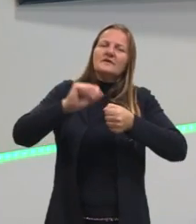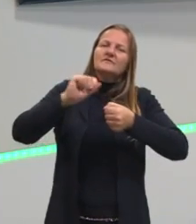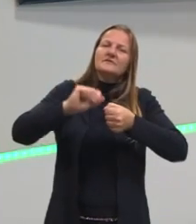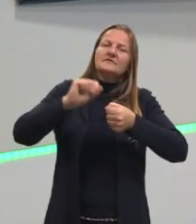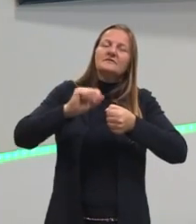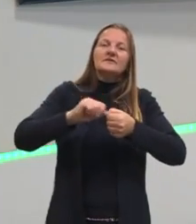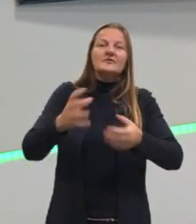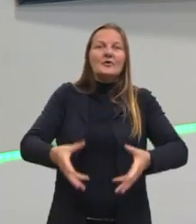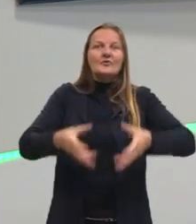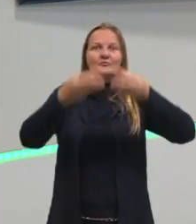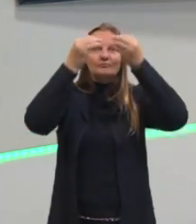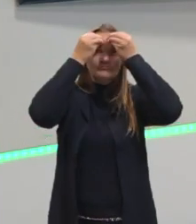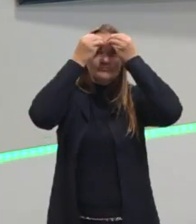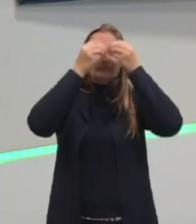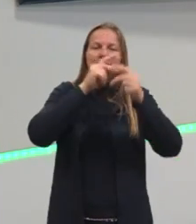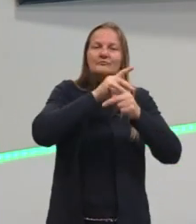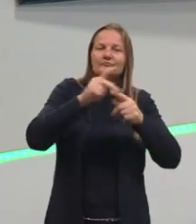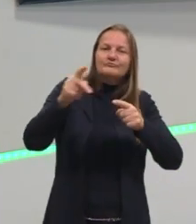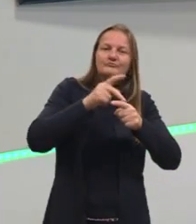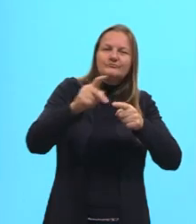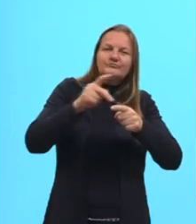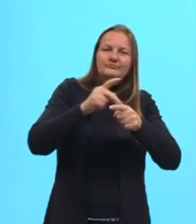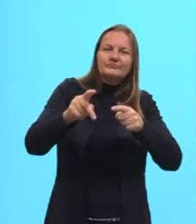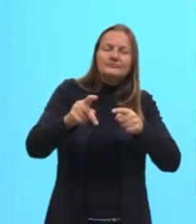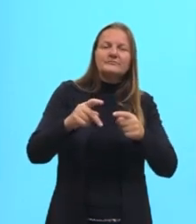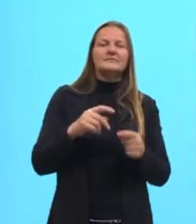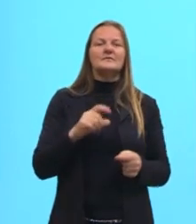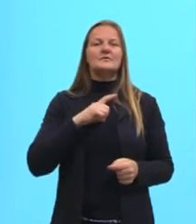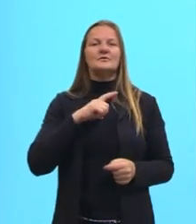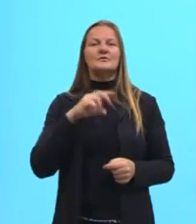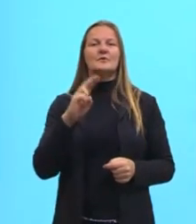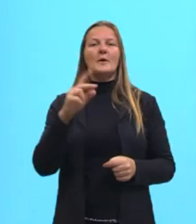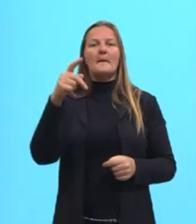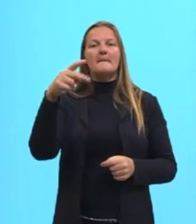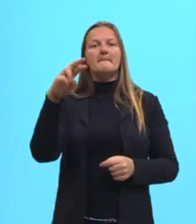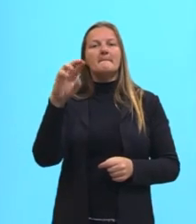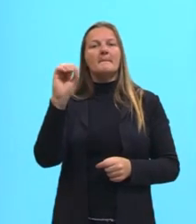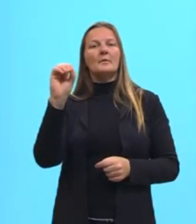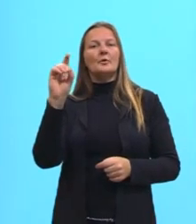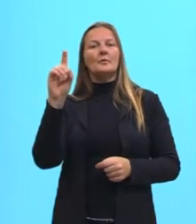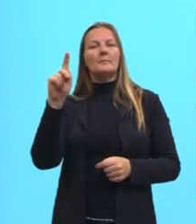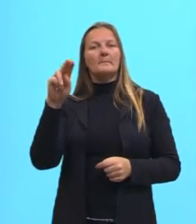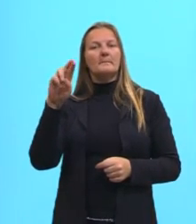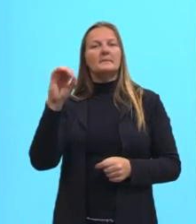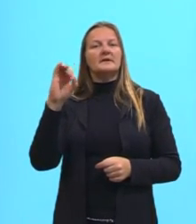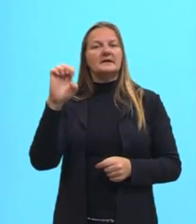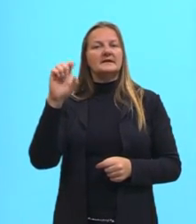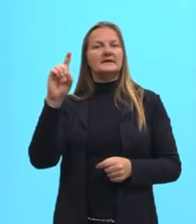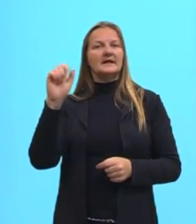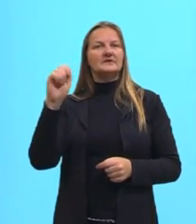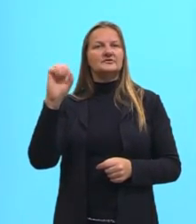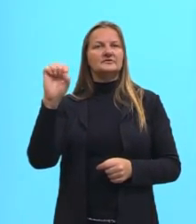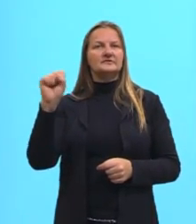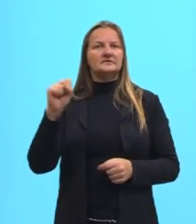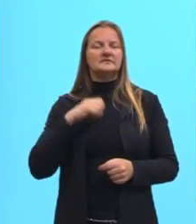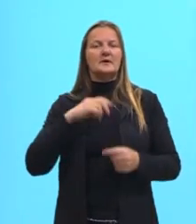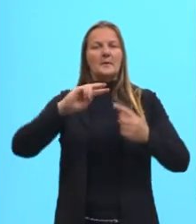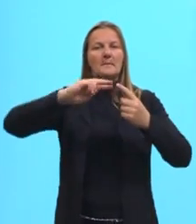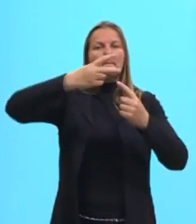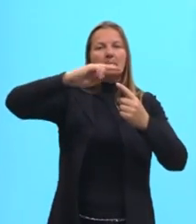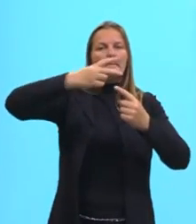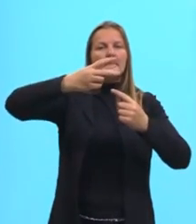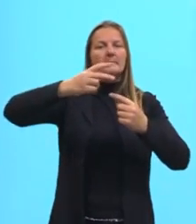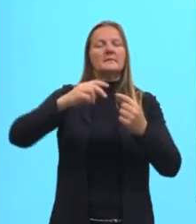nós podemos voltar um padrão e esse padrão nós chamamos de propriedades então Aqui nós temos as propriedades da